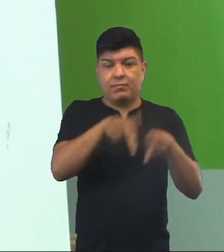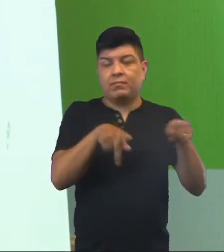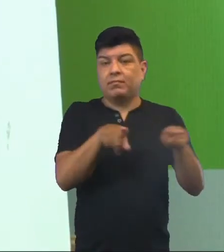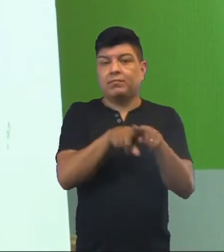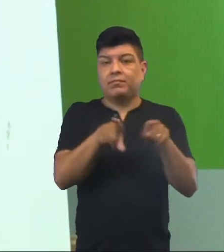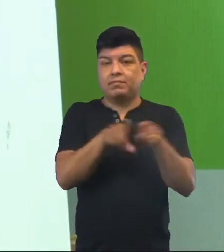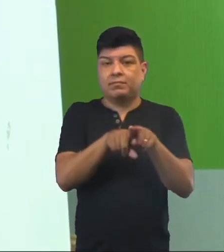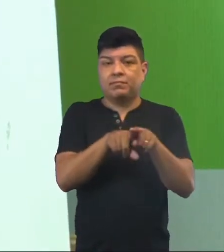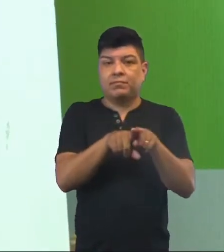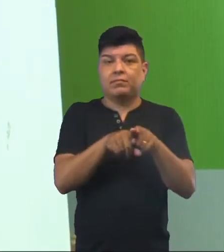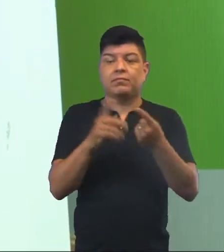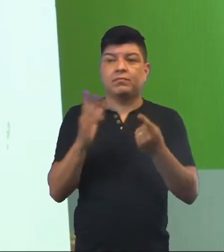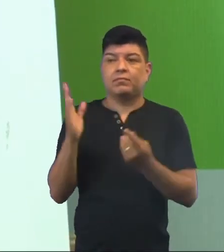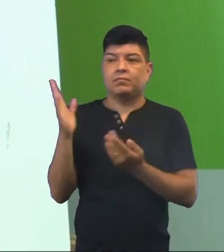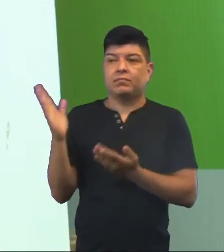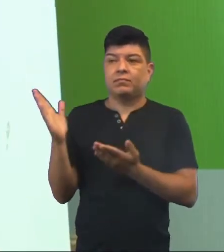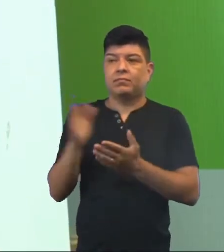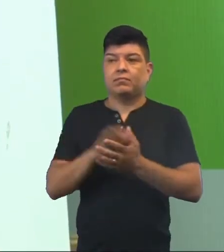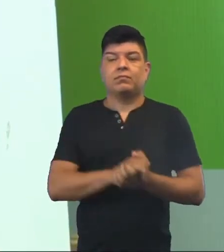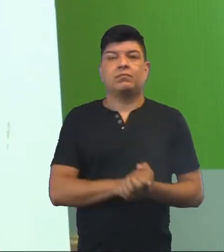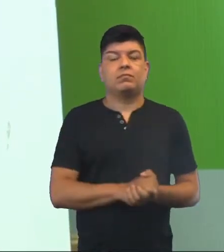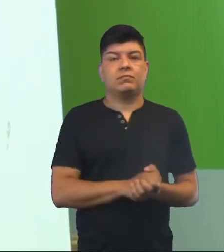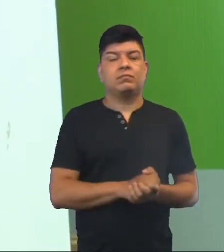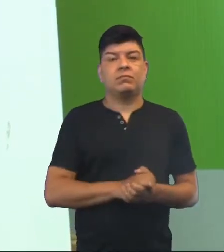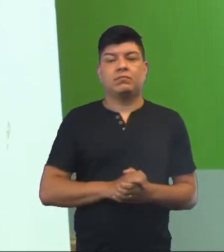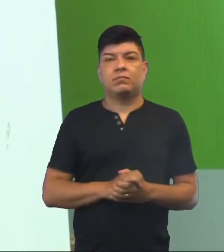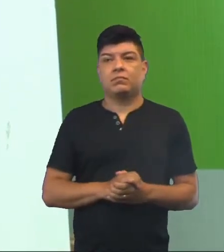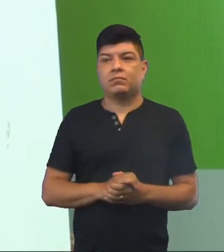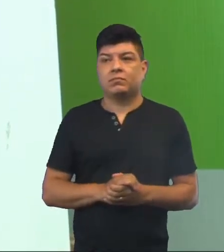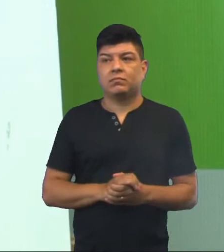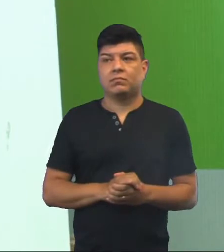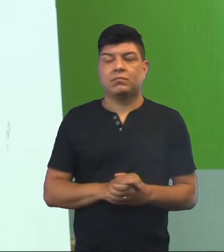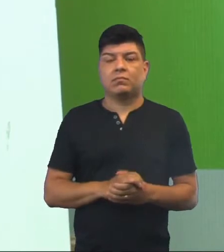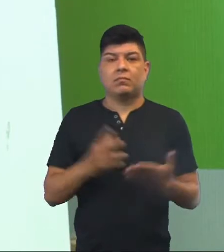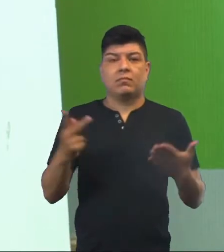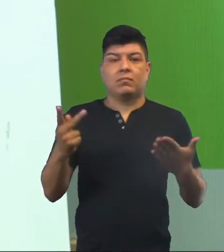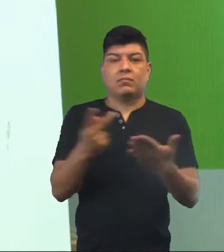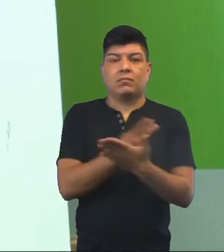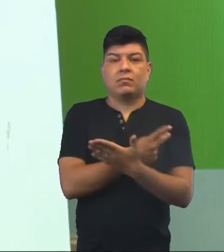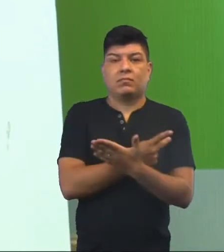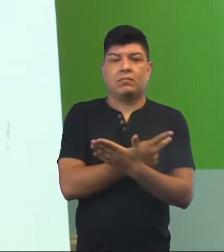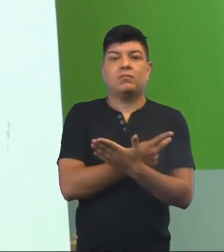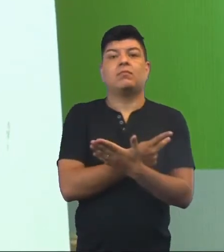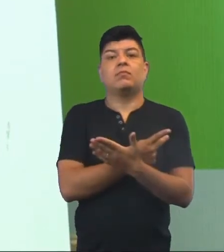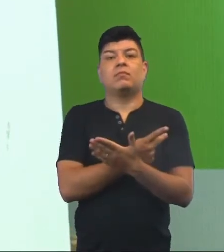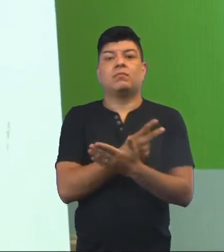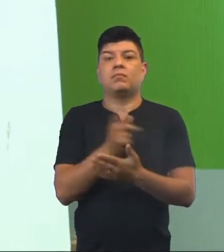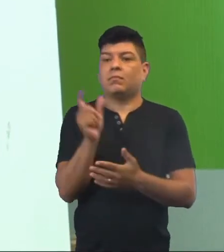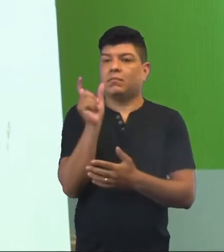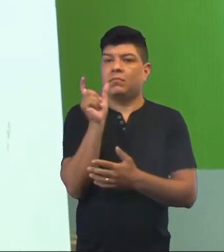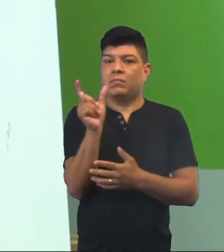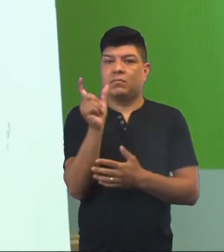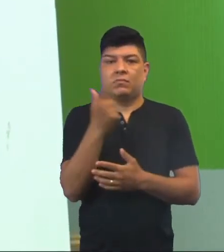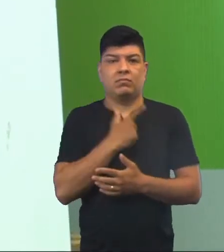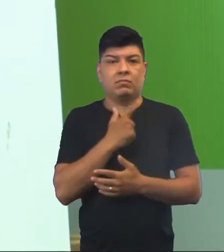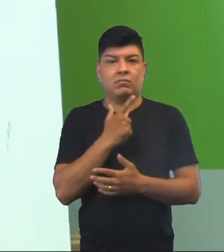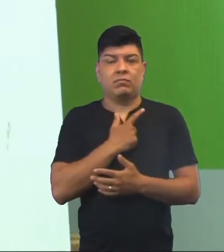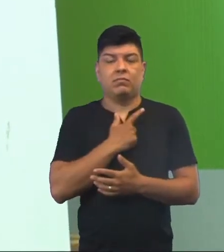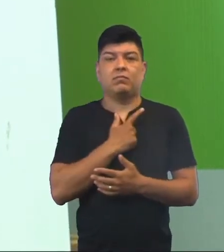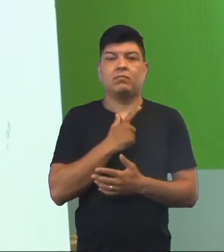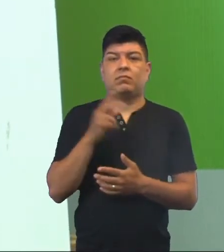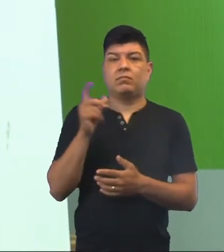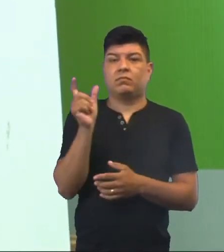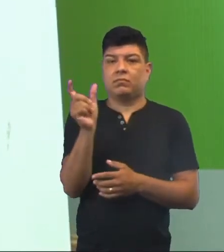e coloquialismos, tá? Ocorre o uso de gírias, palavrões,